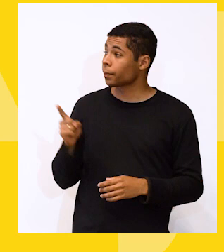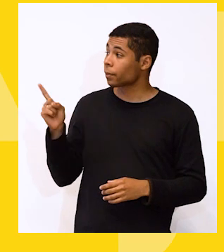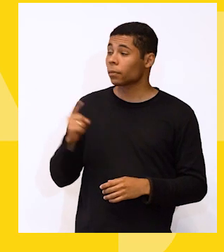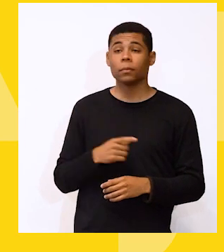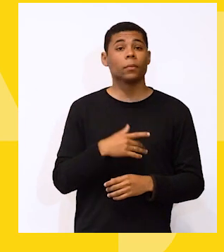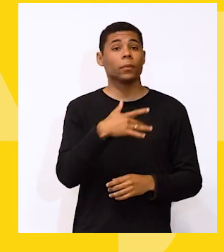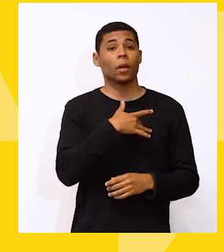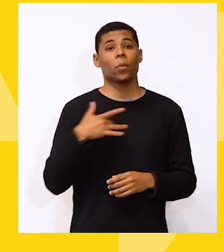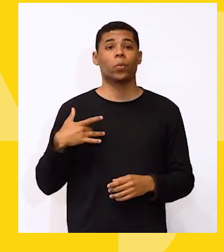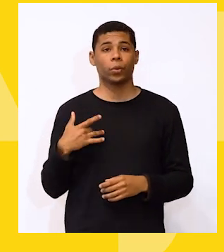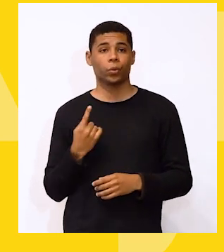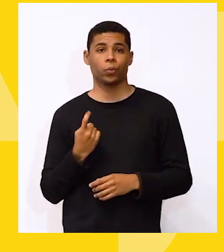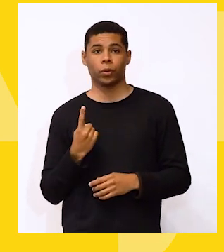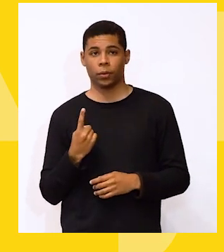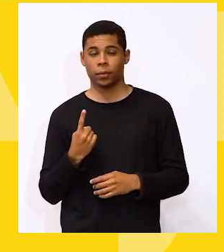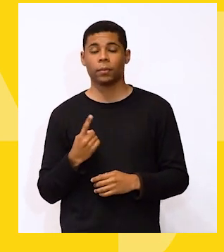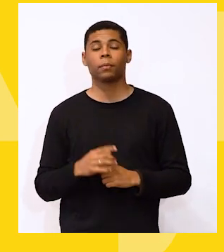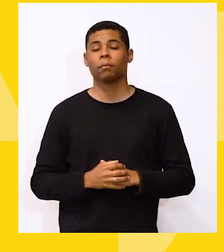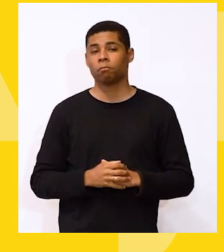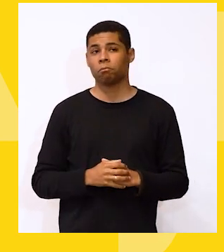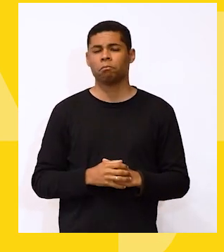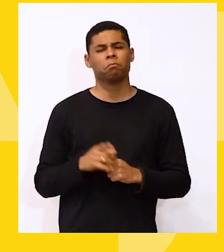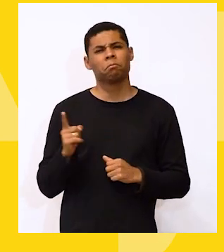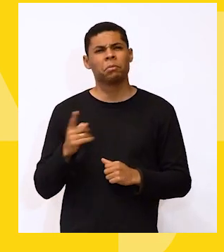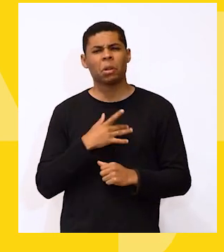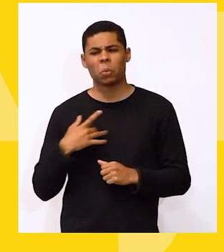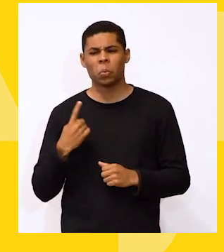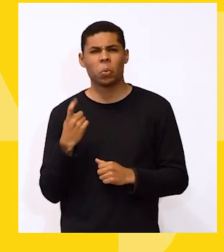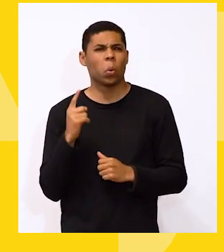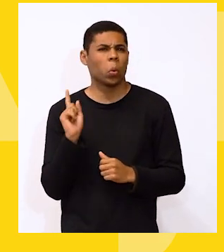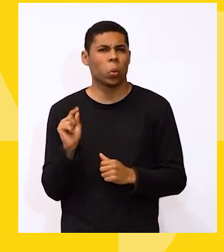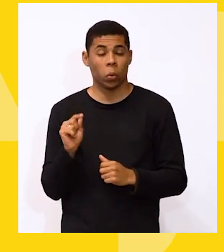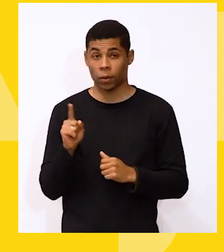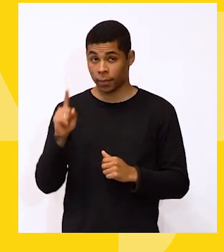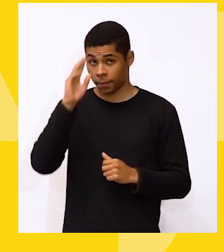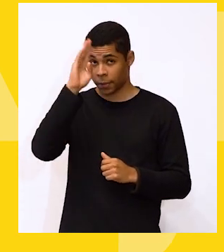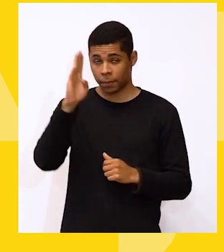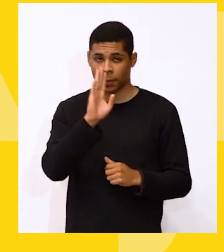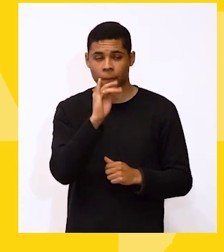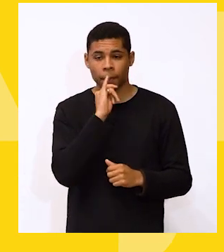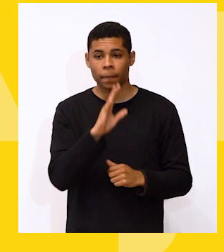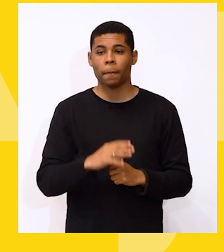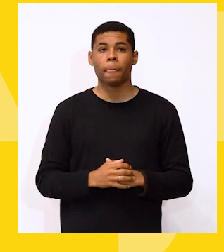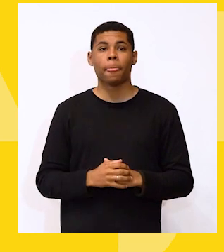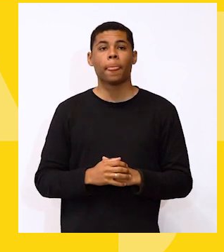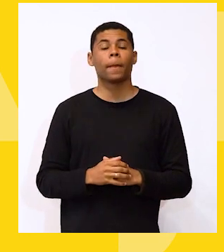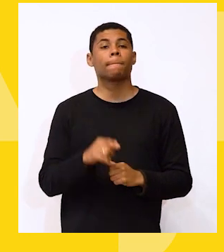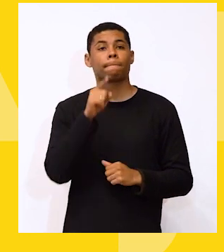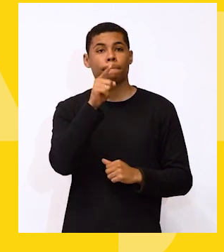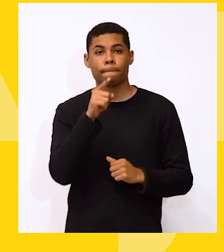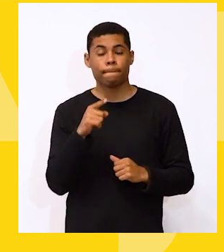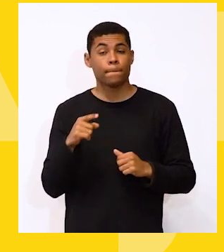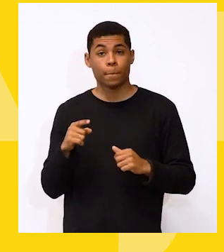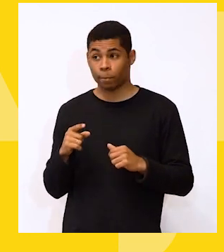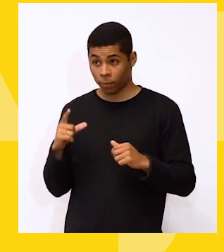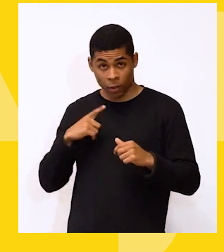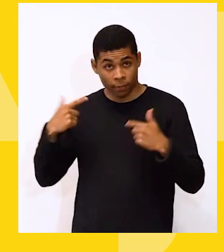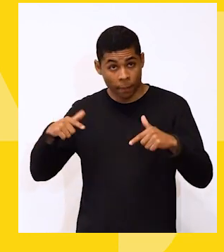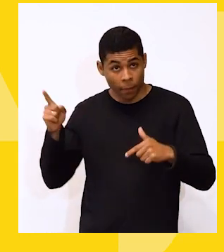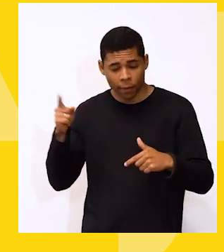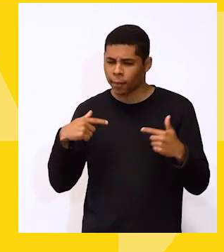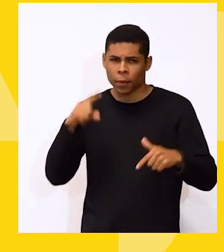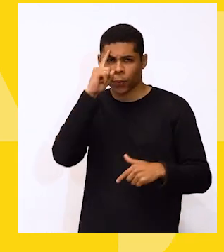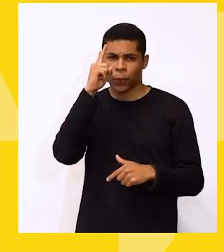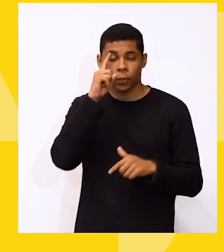única aqui tem uma questão central que quem trabalha o trabalho com isso todos os dias com a parte